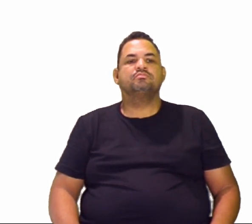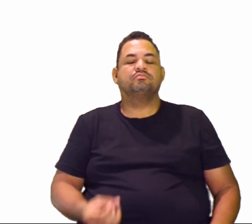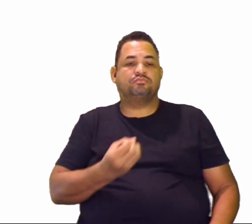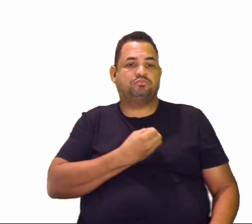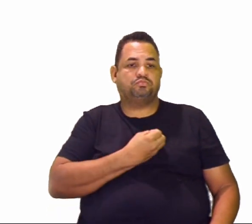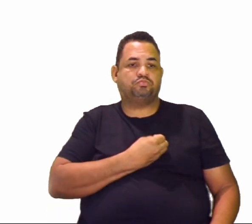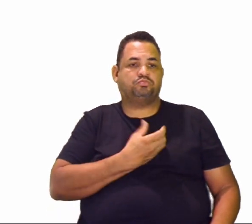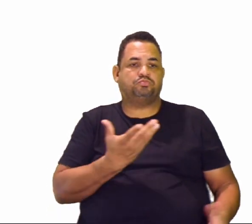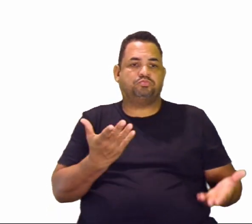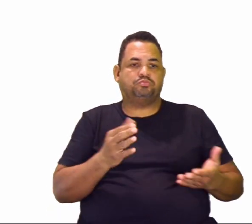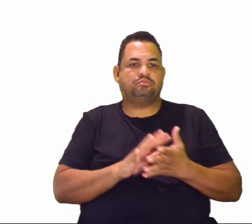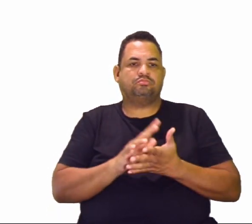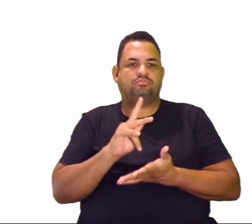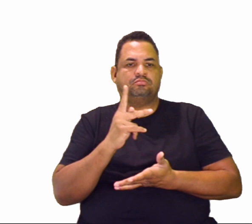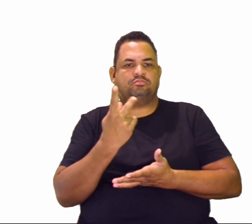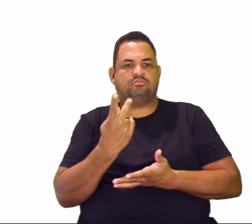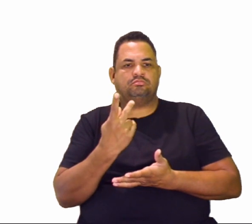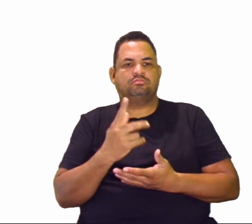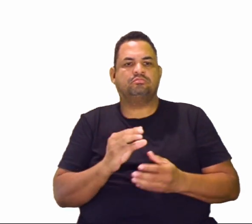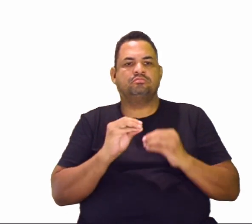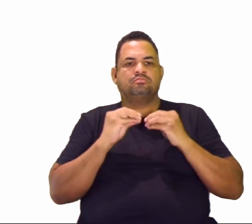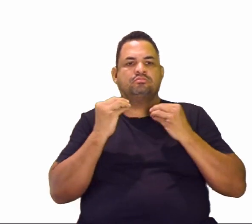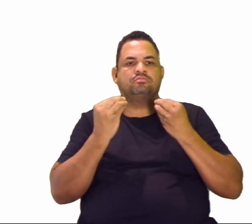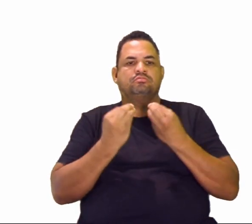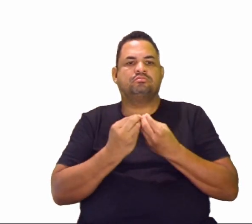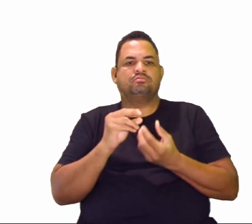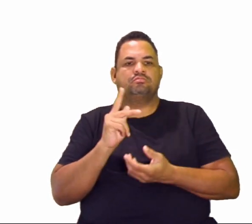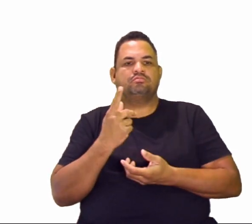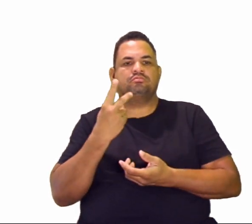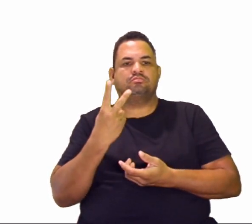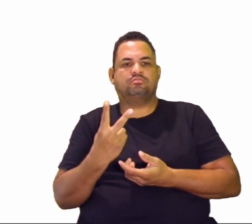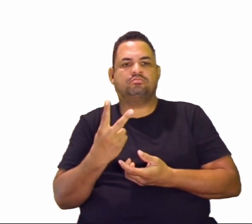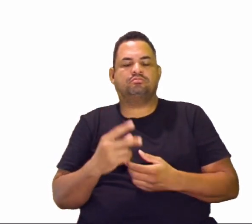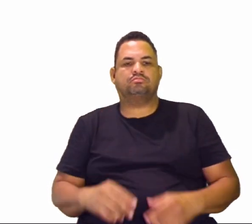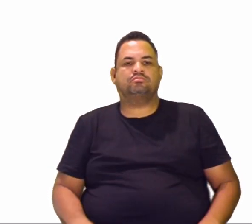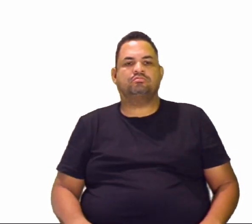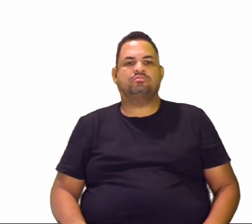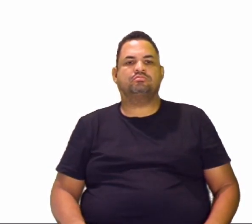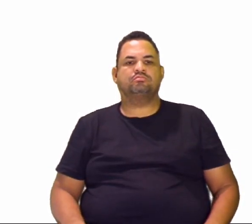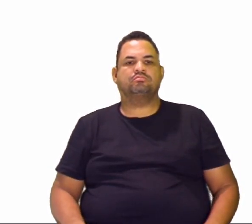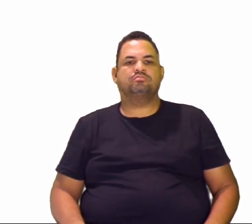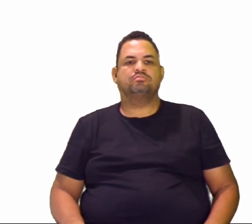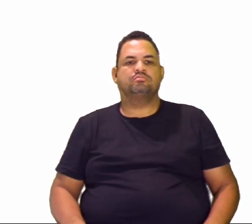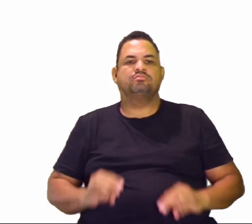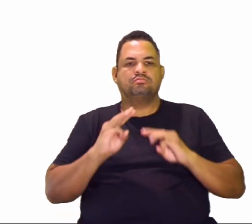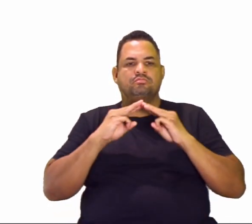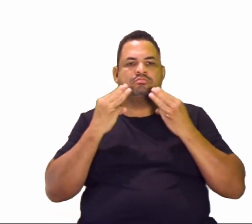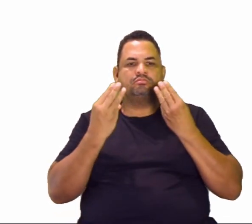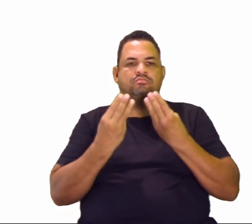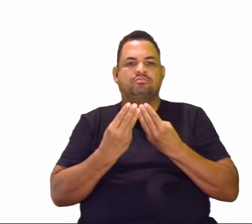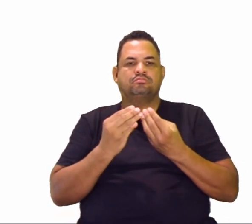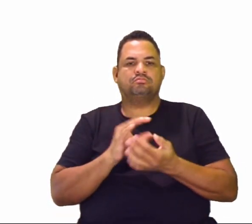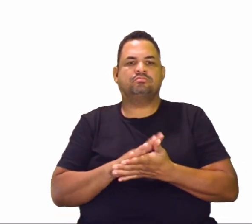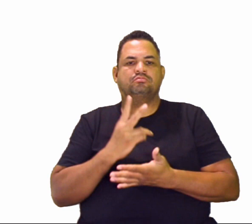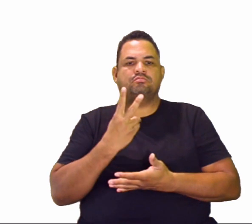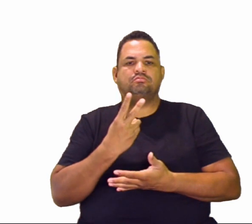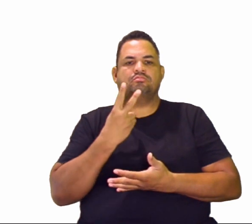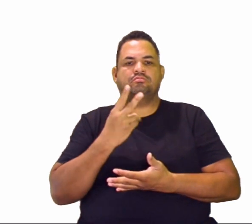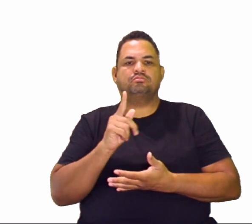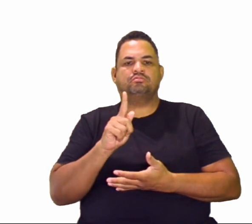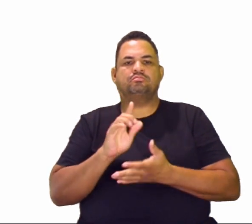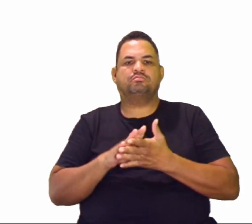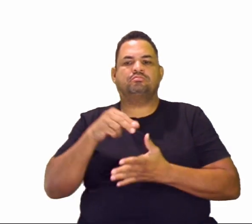dados: hidrogênio, a substância H2, tem massa molar 2 gramas